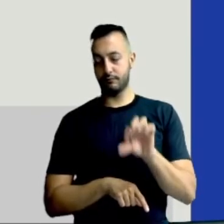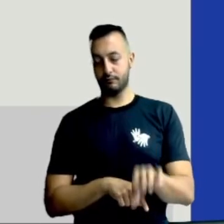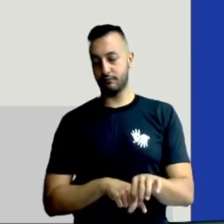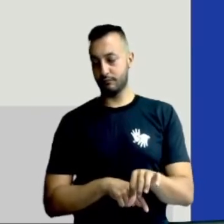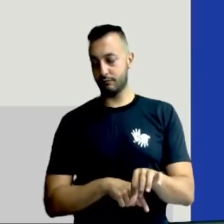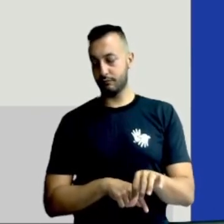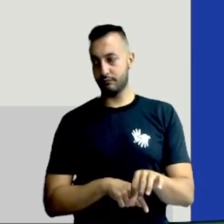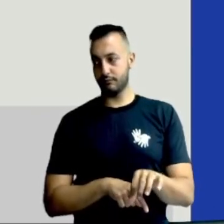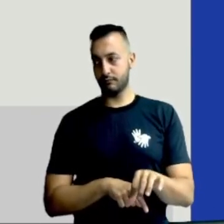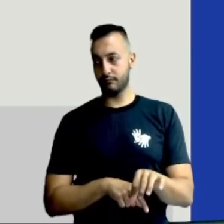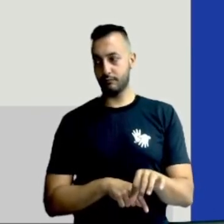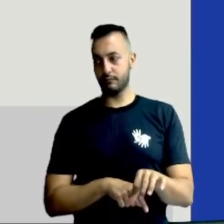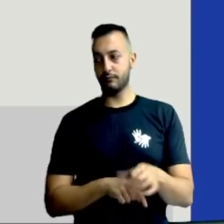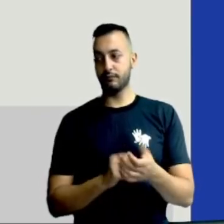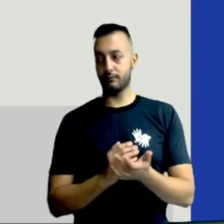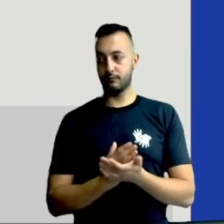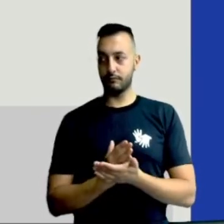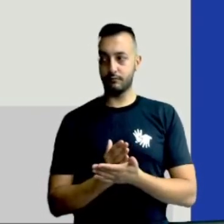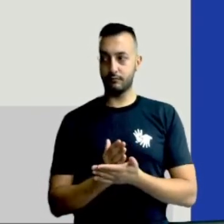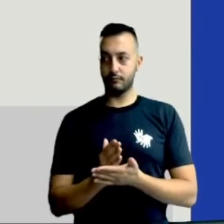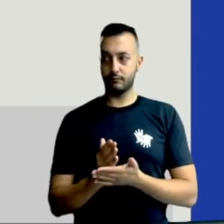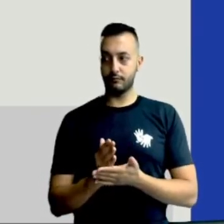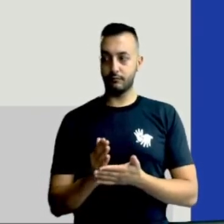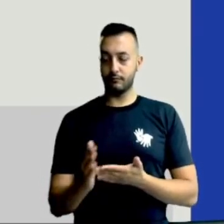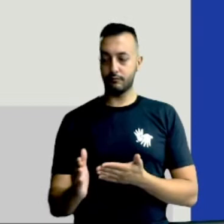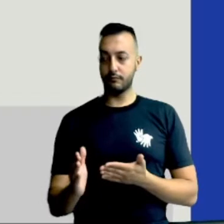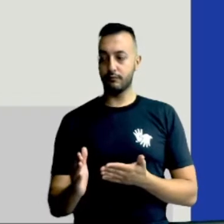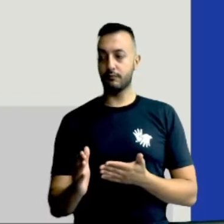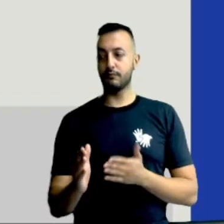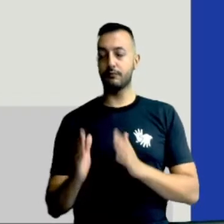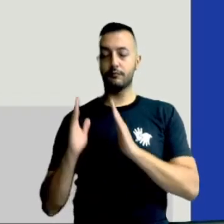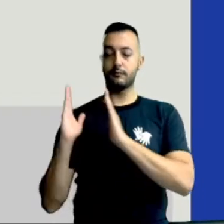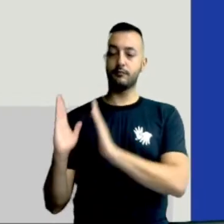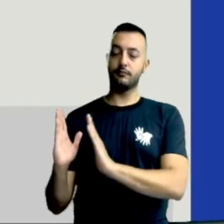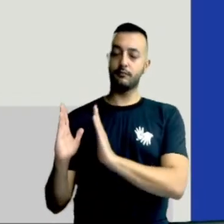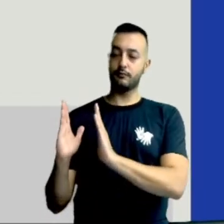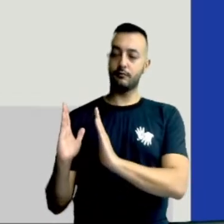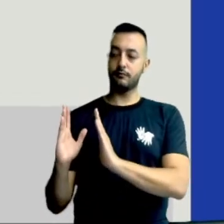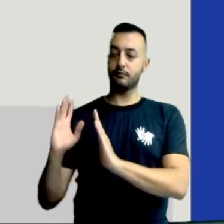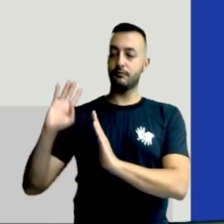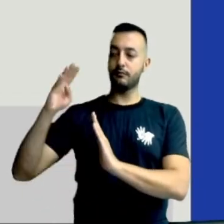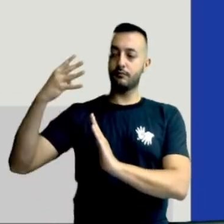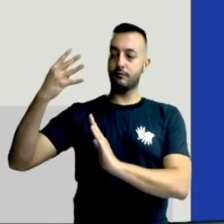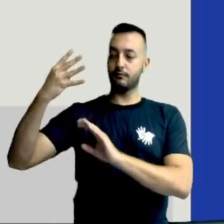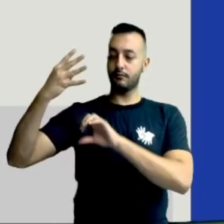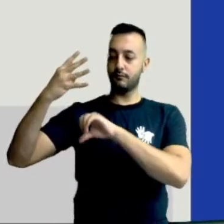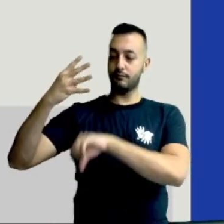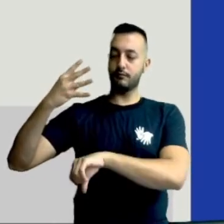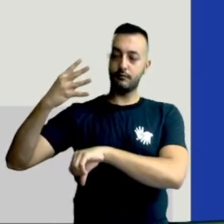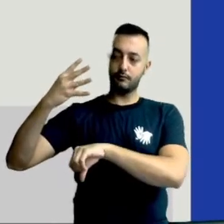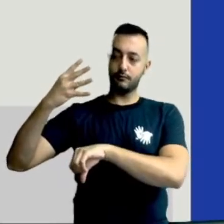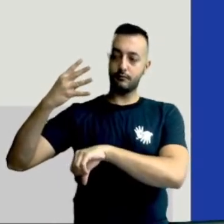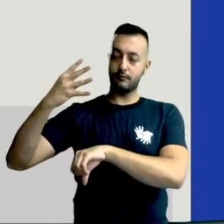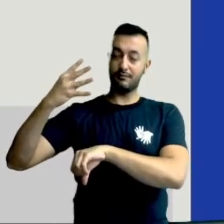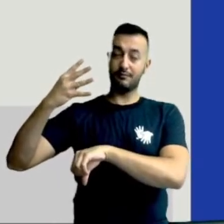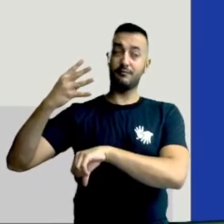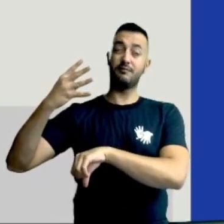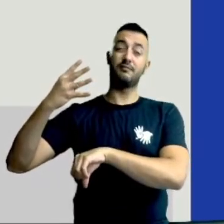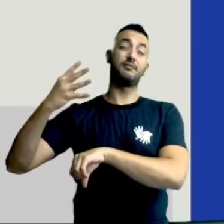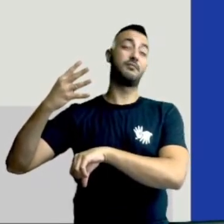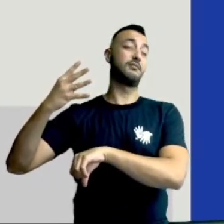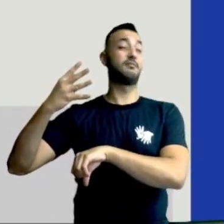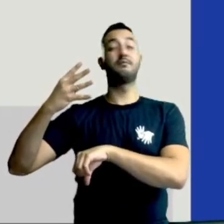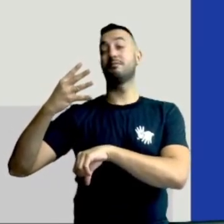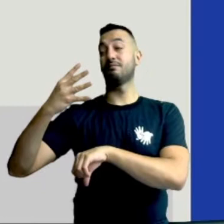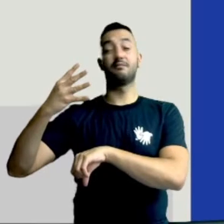117.609. Começando pelas unidades. 4 menos 9. Ih, professora,